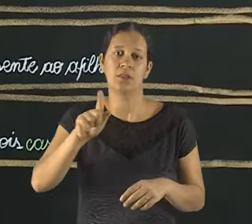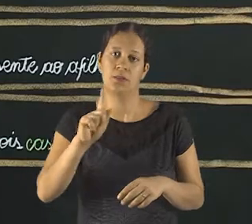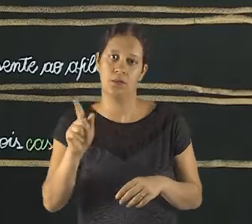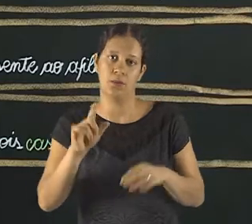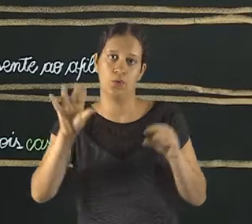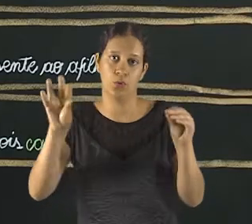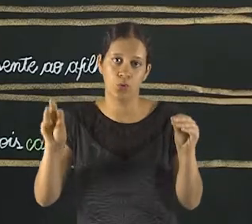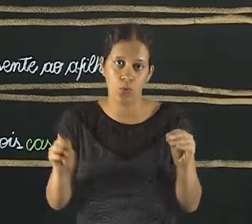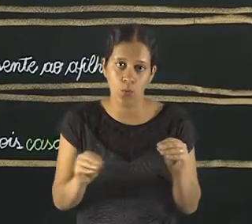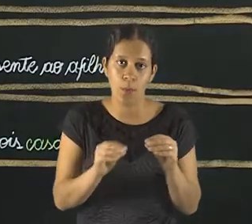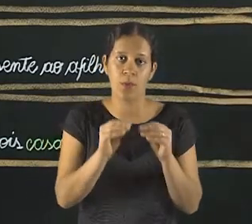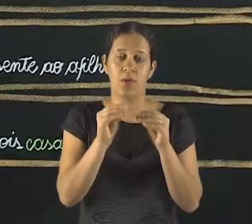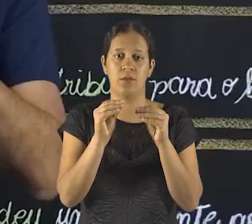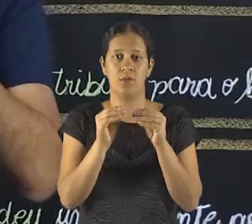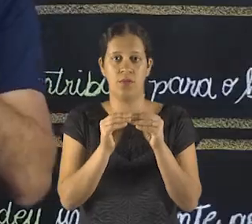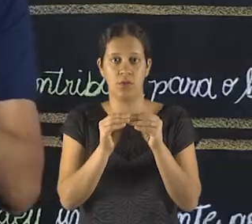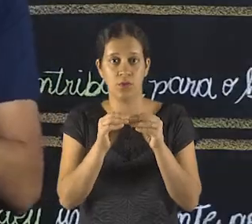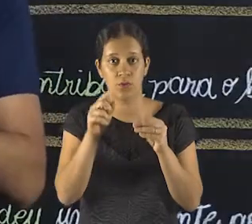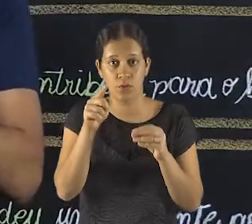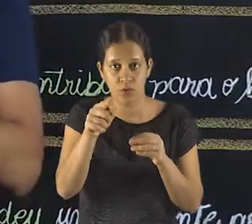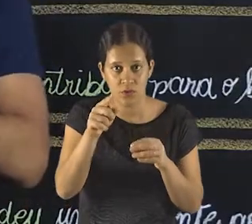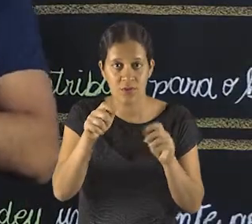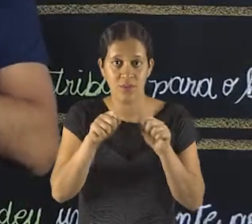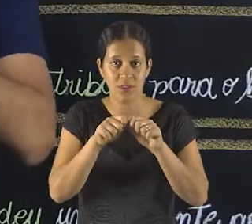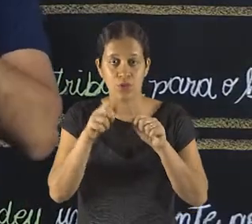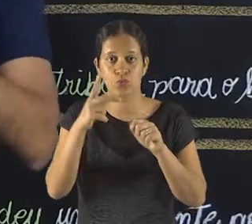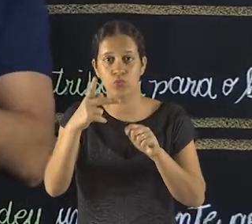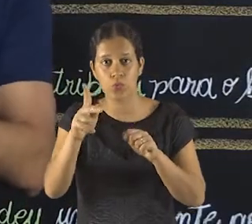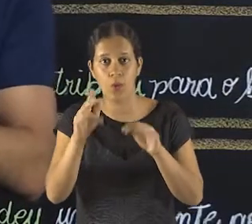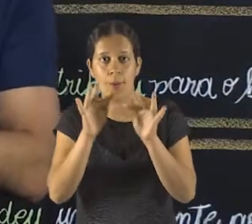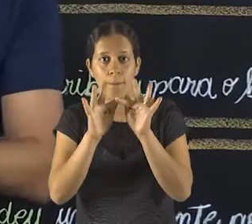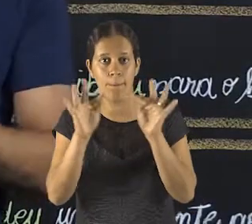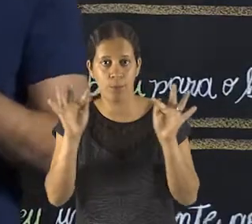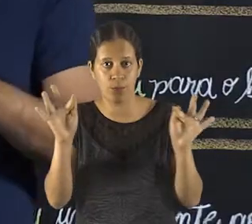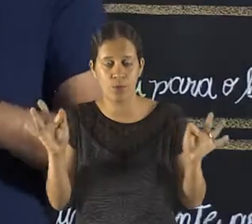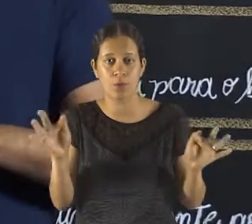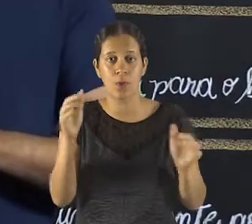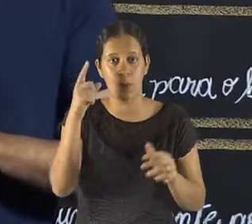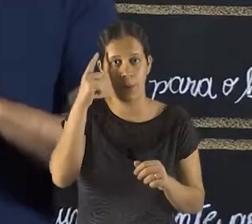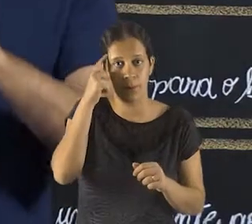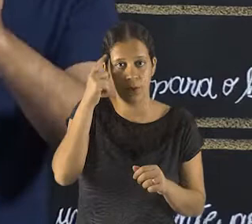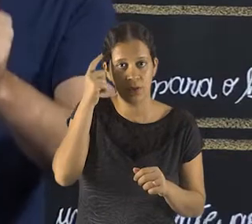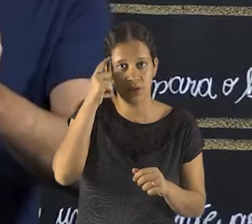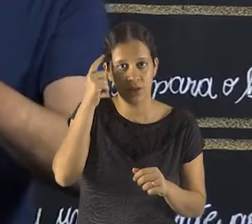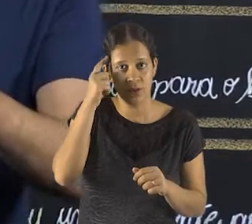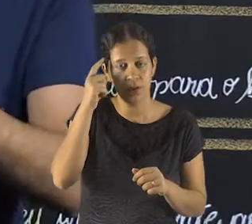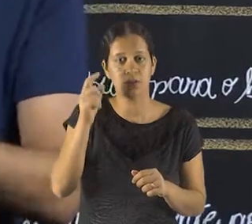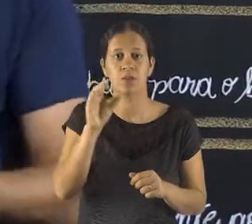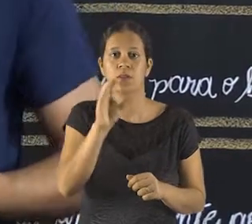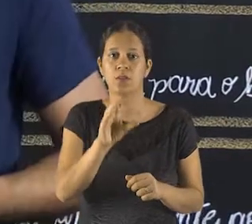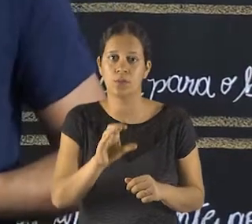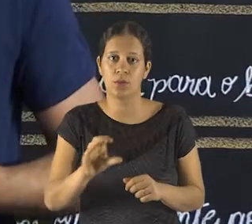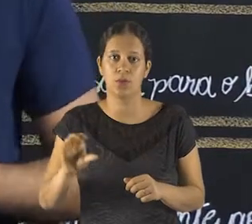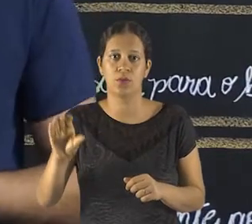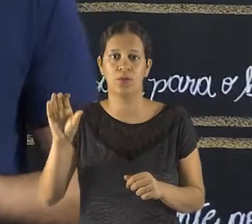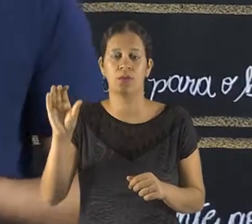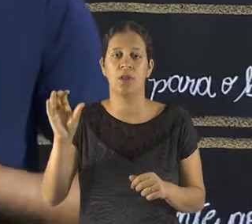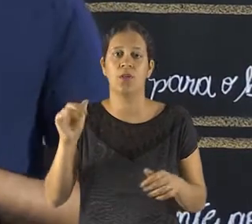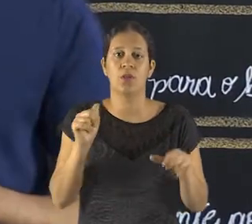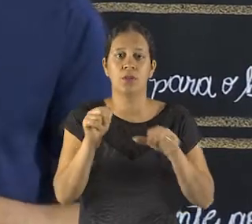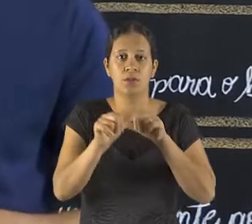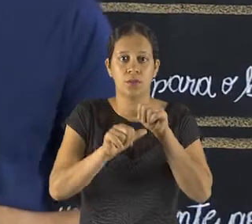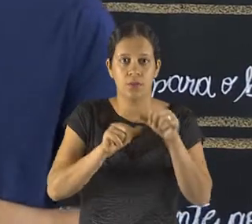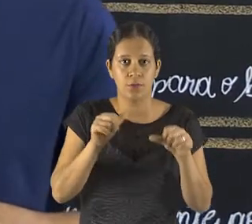necessitam de complemento. A partir de agora, quando você for construir suas orações, pense sempre nos complementos, porque a falta deles